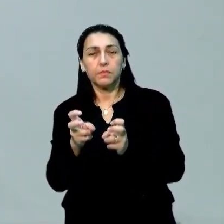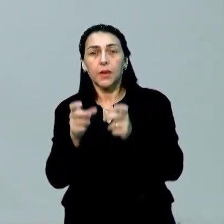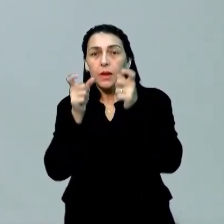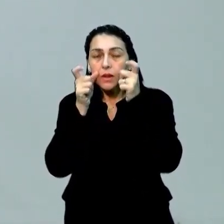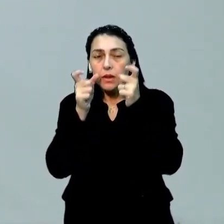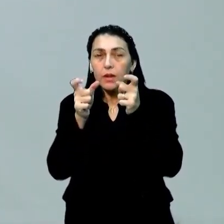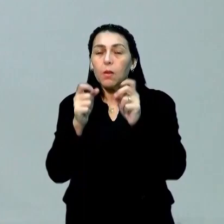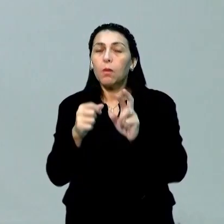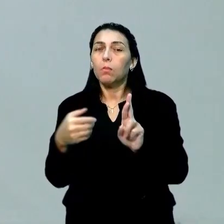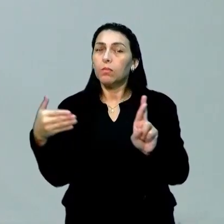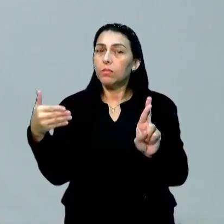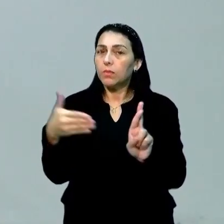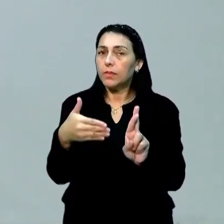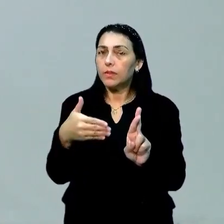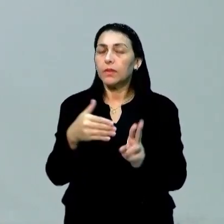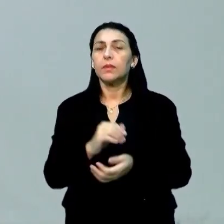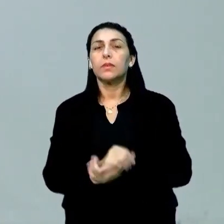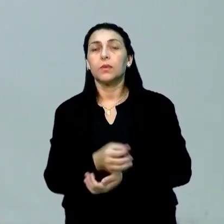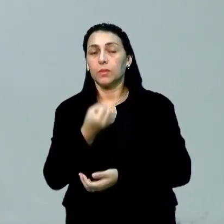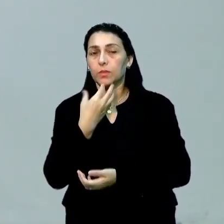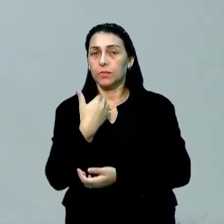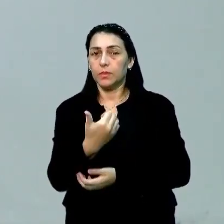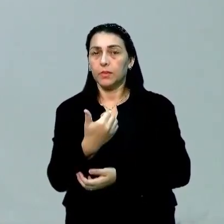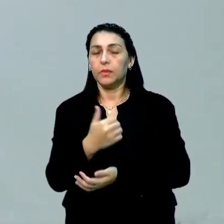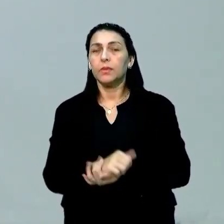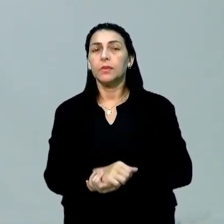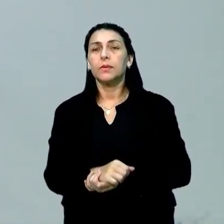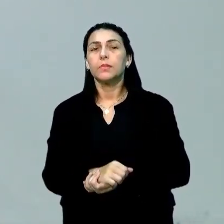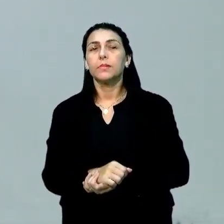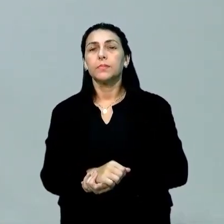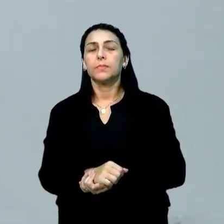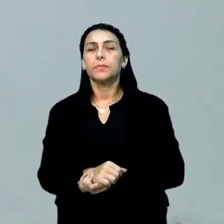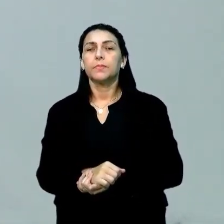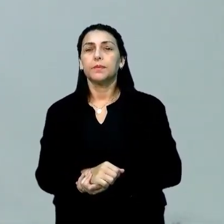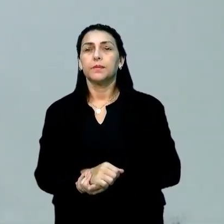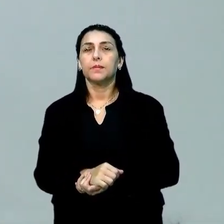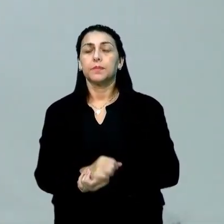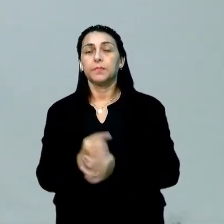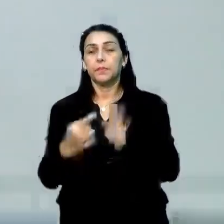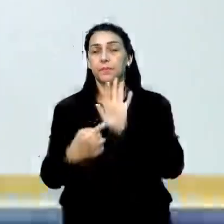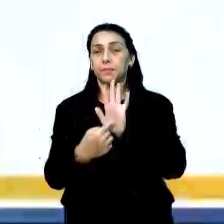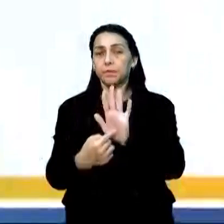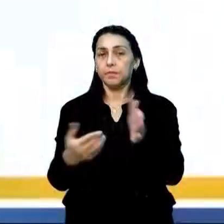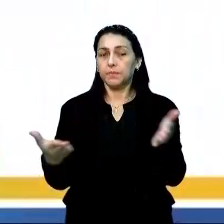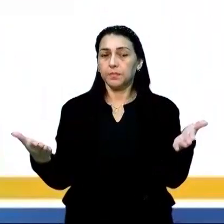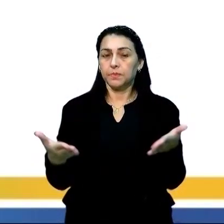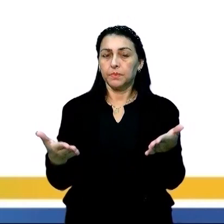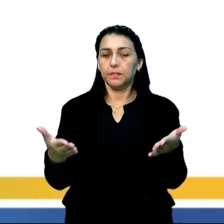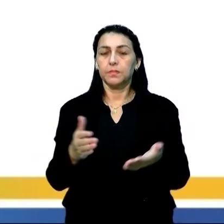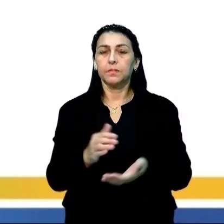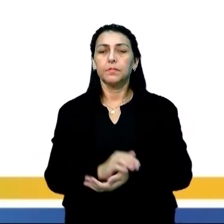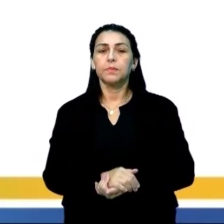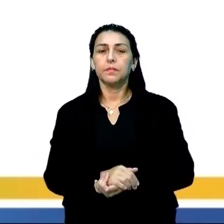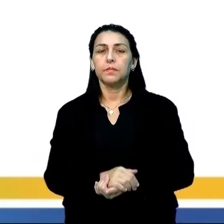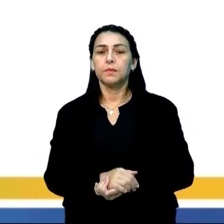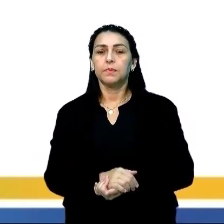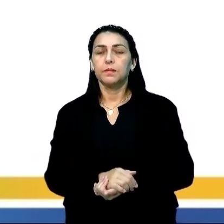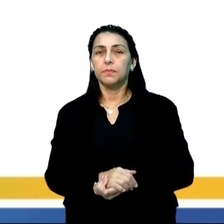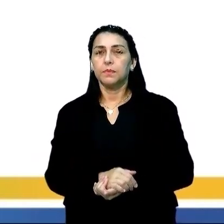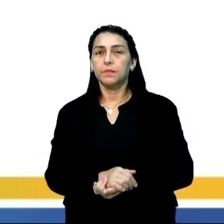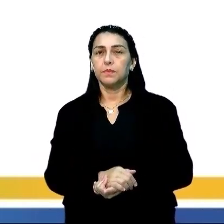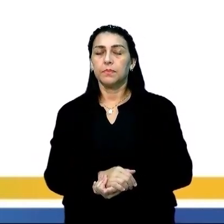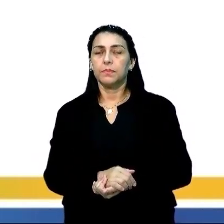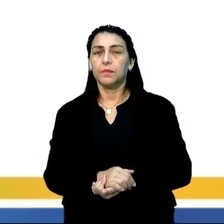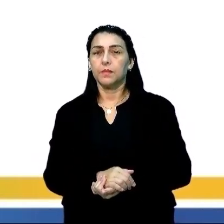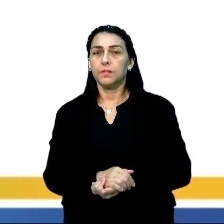ponto de referência. Tudo bem? Vou mostrar aqui agora para vocês